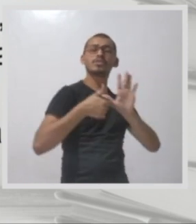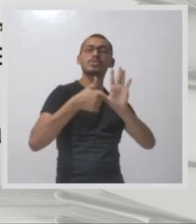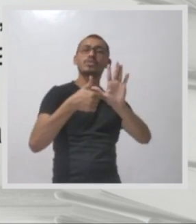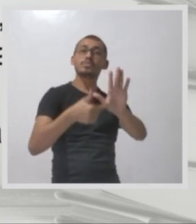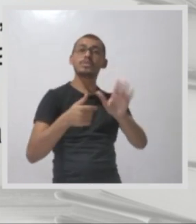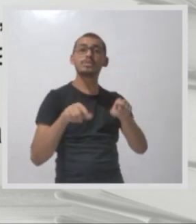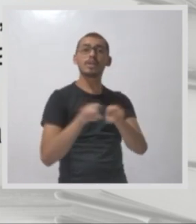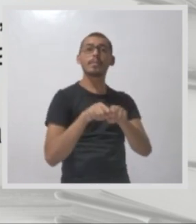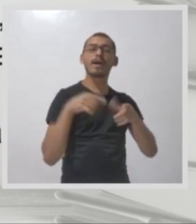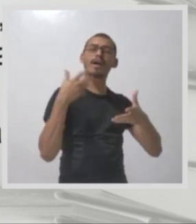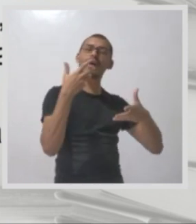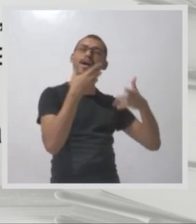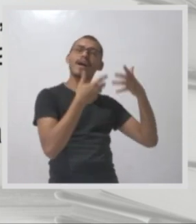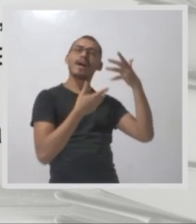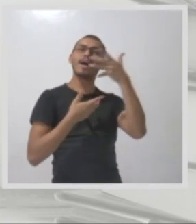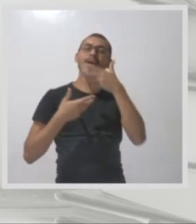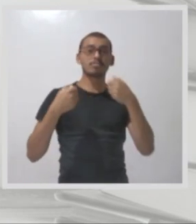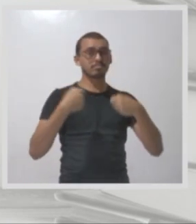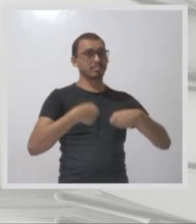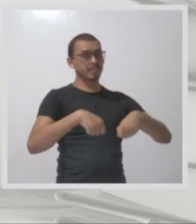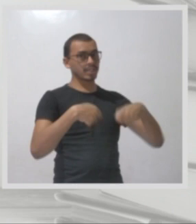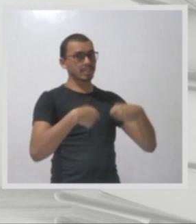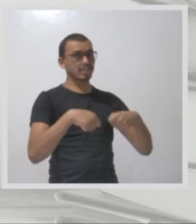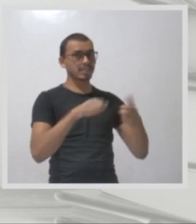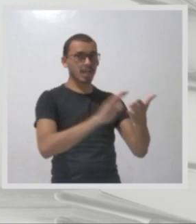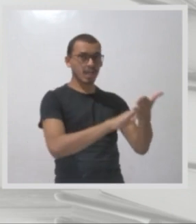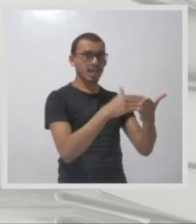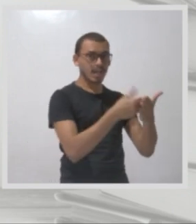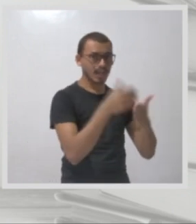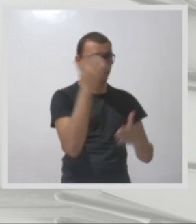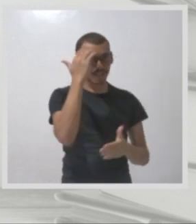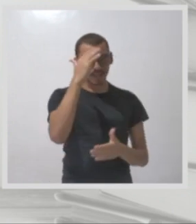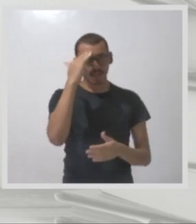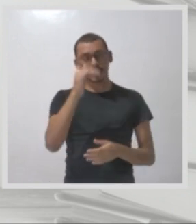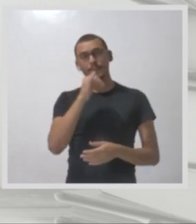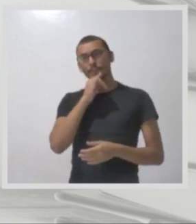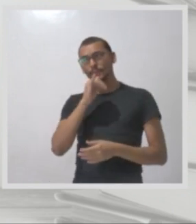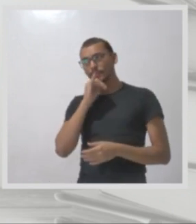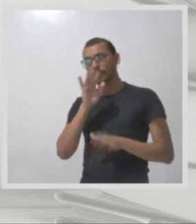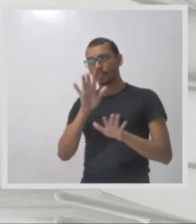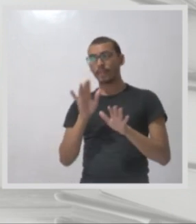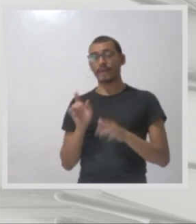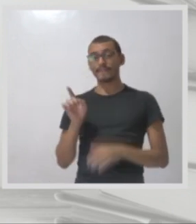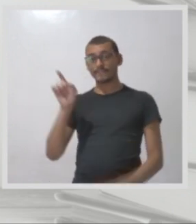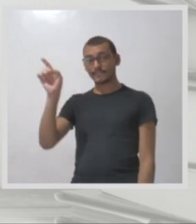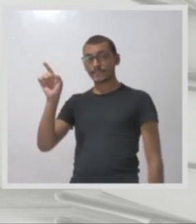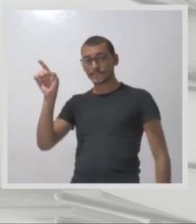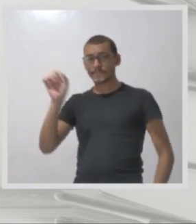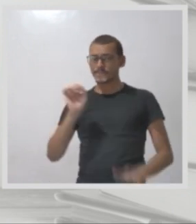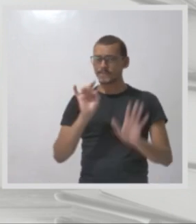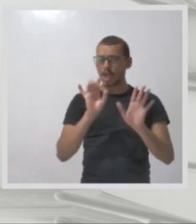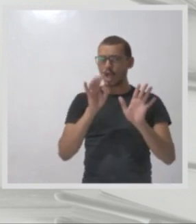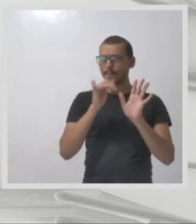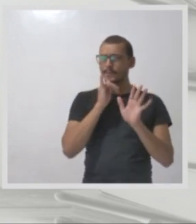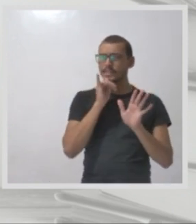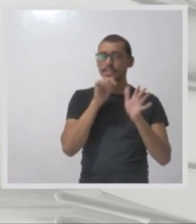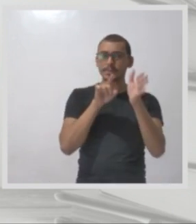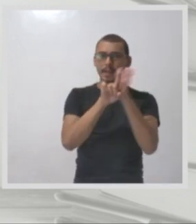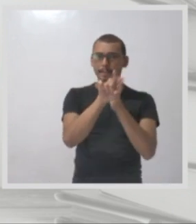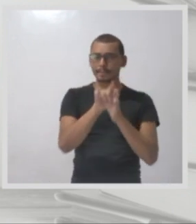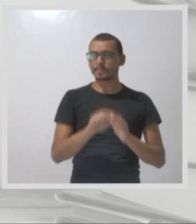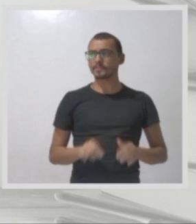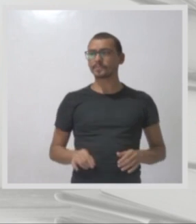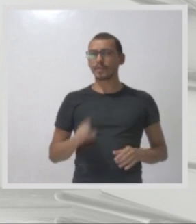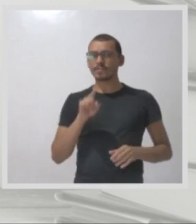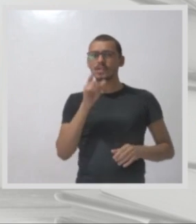diferenciado que também precisa ser interpretado. Olha só a questão, só para a gente dar uma olhada, como forma de ilustração, você vai ter contato com